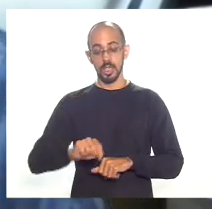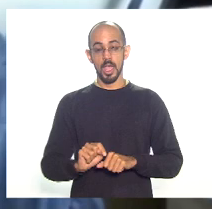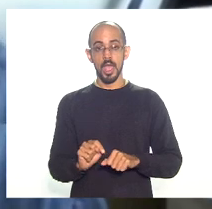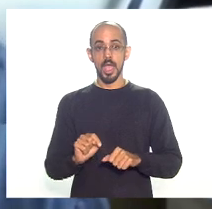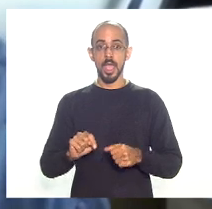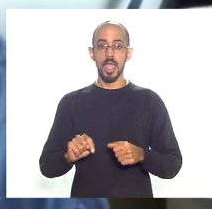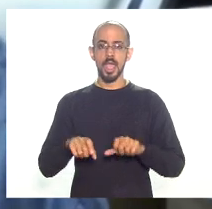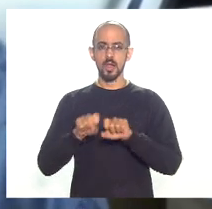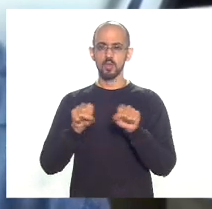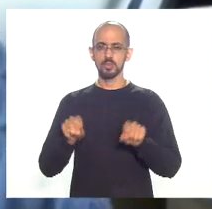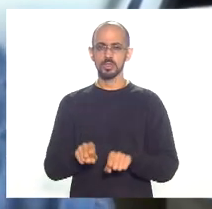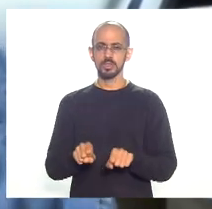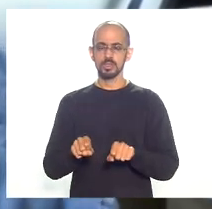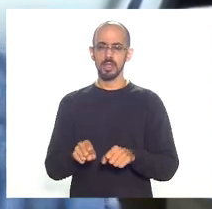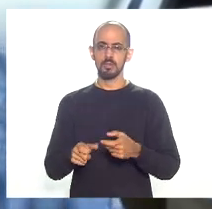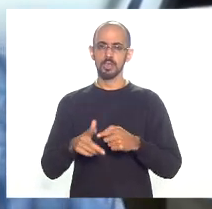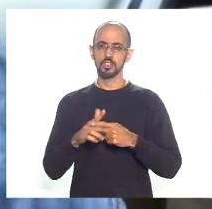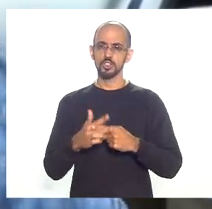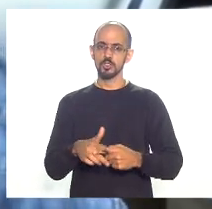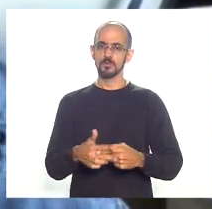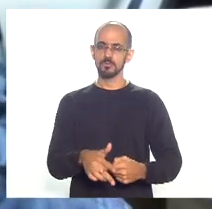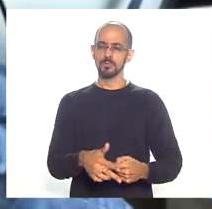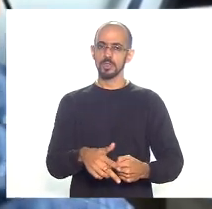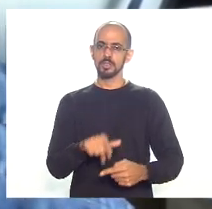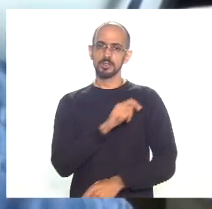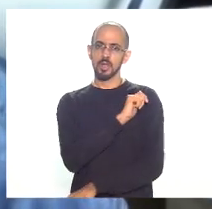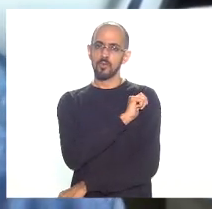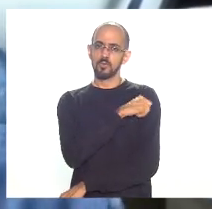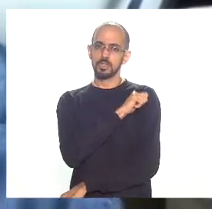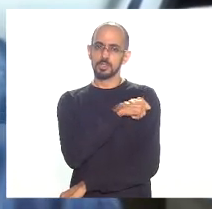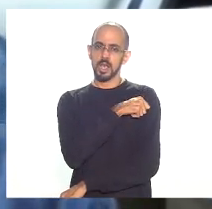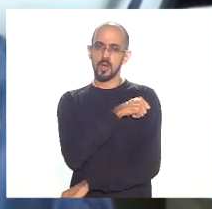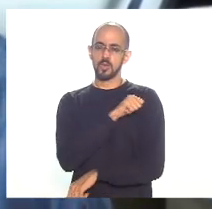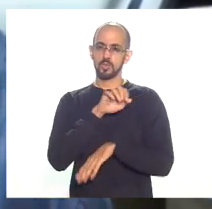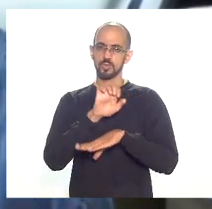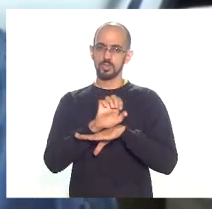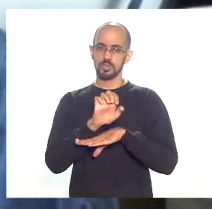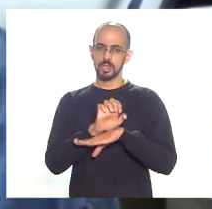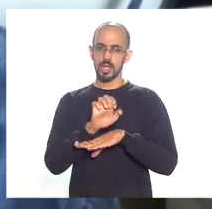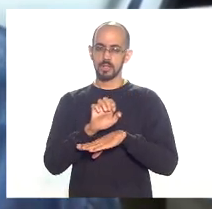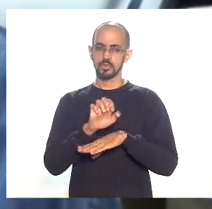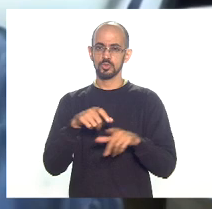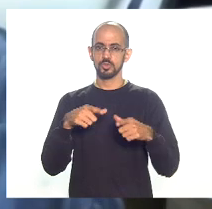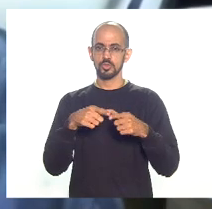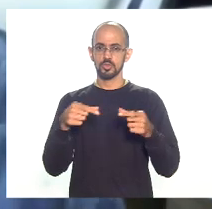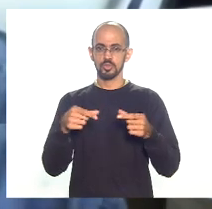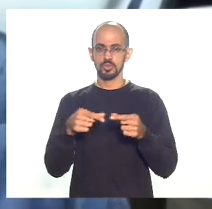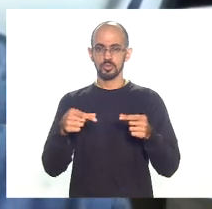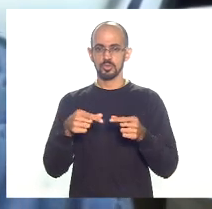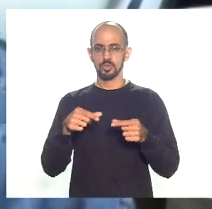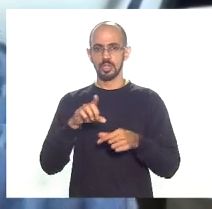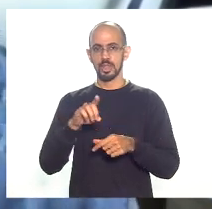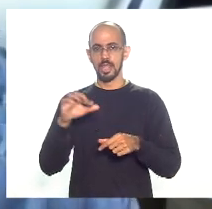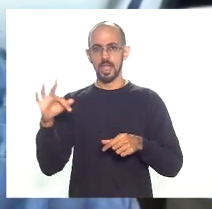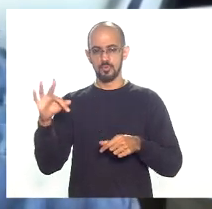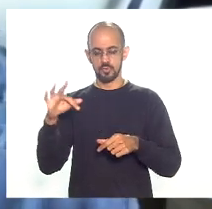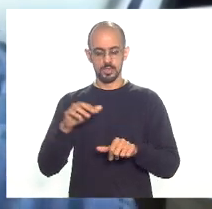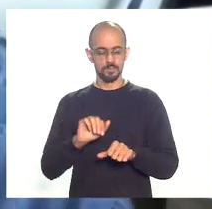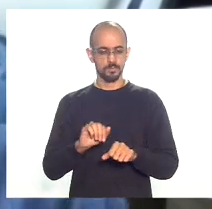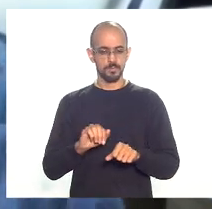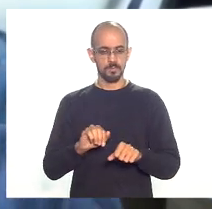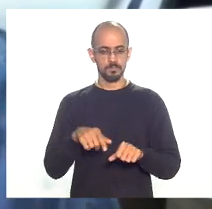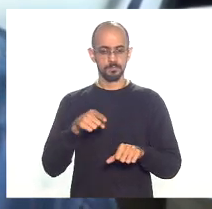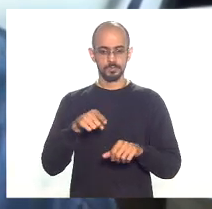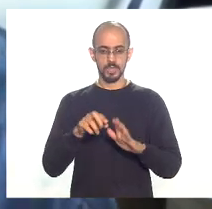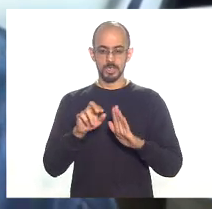dos estados e do distrito federal este decreto regulamentador senhora presidente